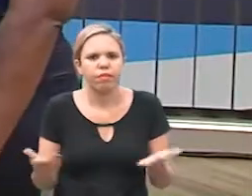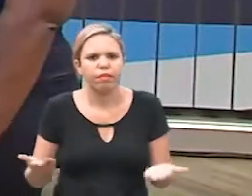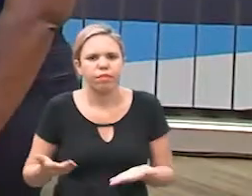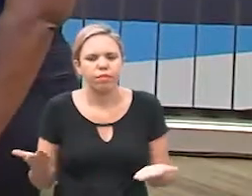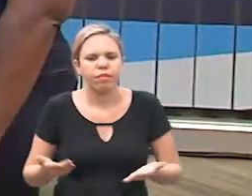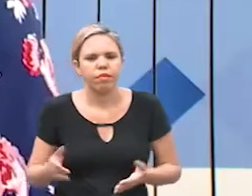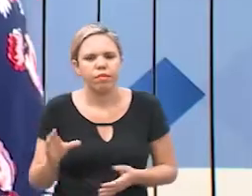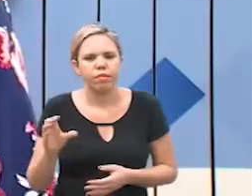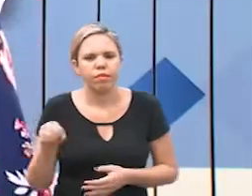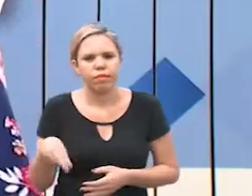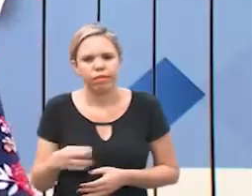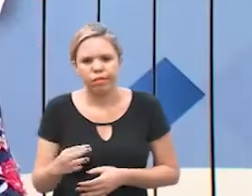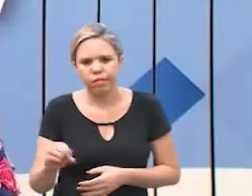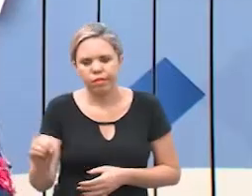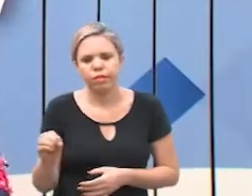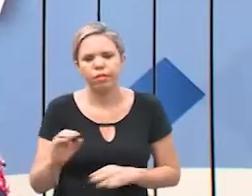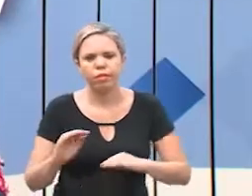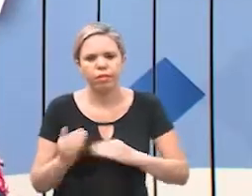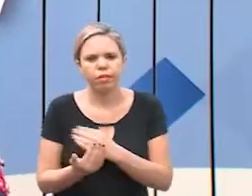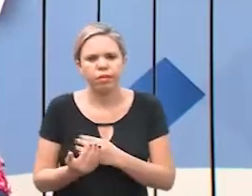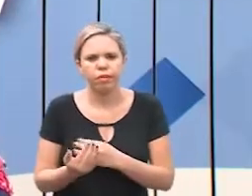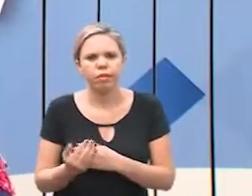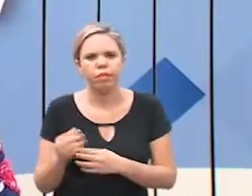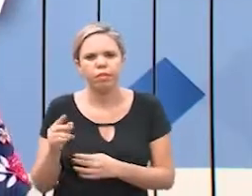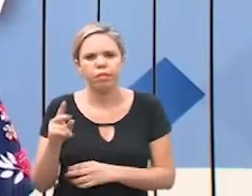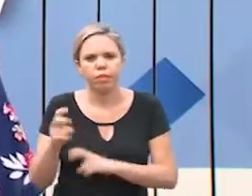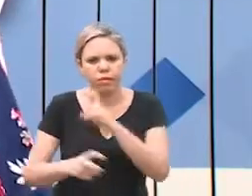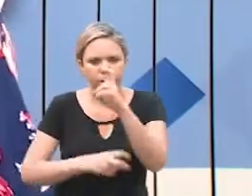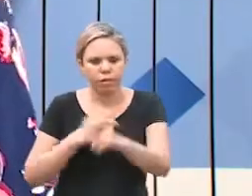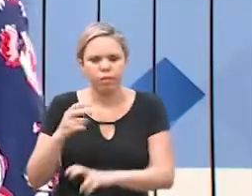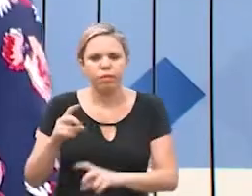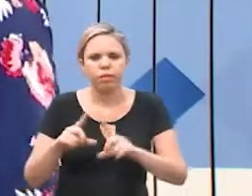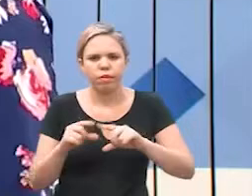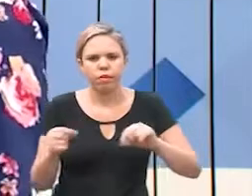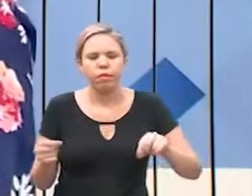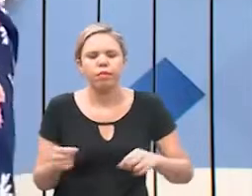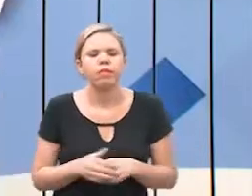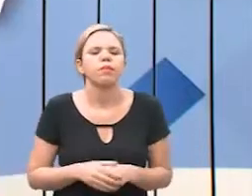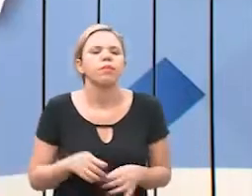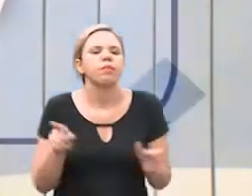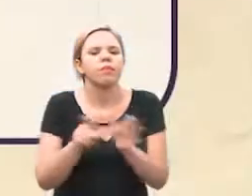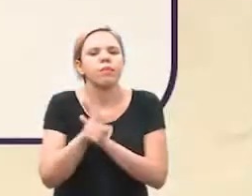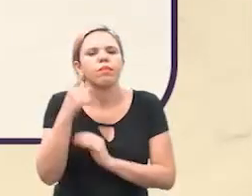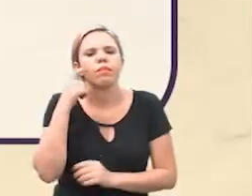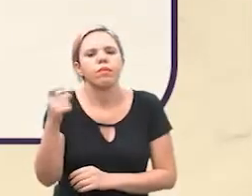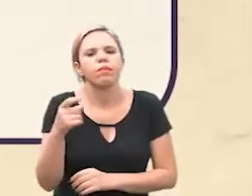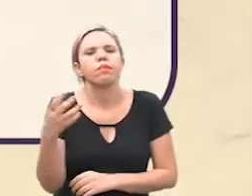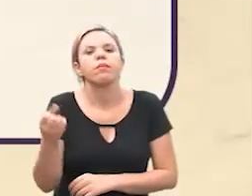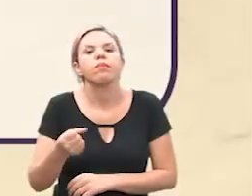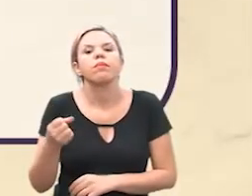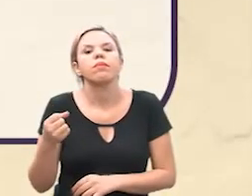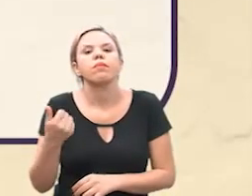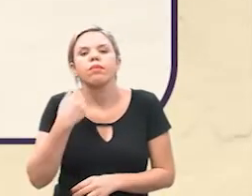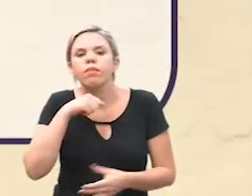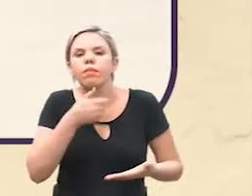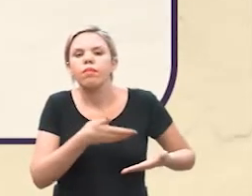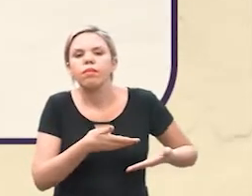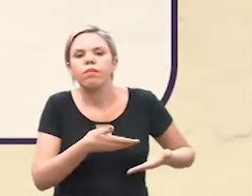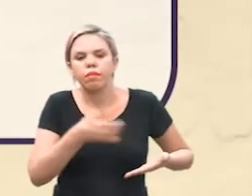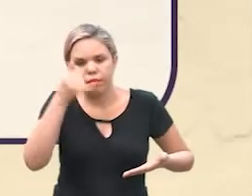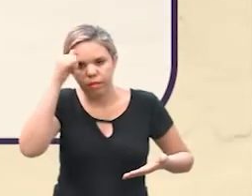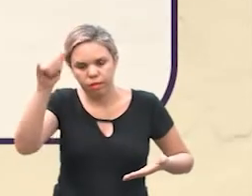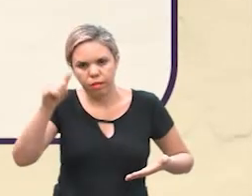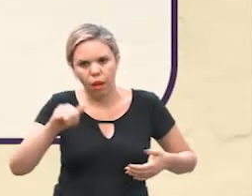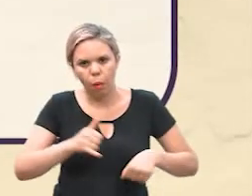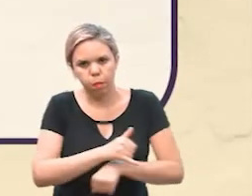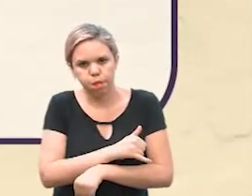agora da Conceição da Silva, do Jardim Parque Brasília. Olha o que ela pergunta aqui interessante. O leite materno pode evitar